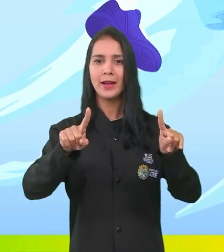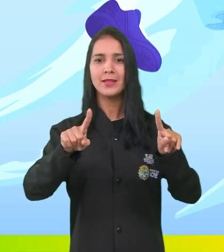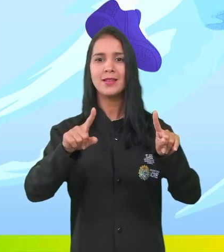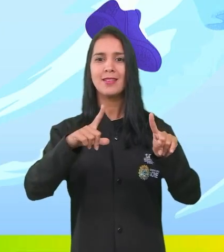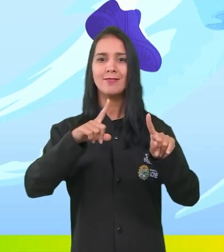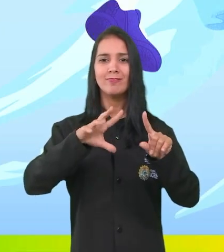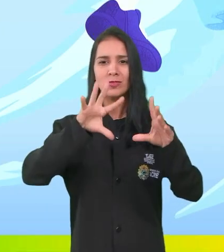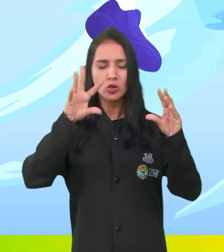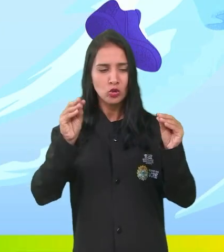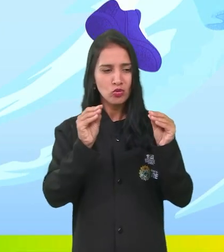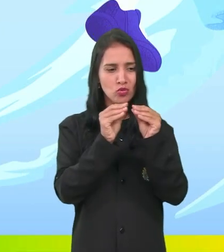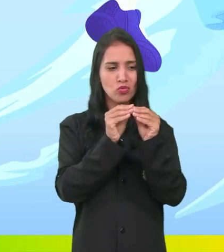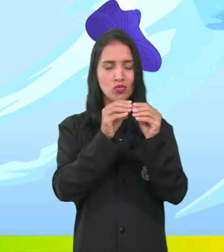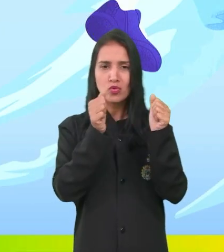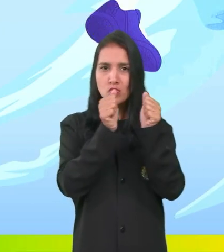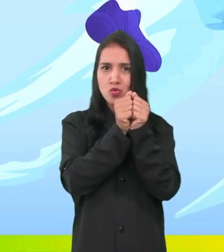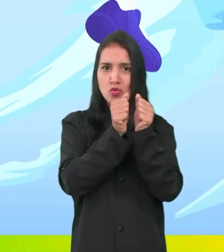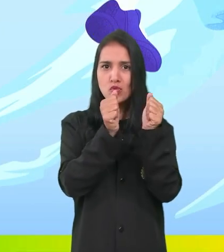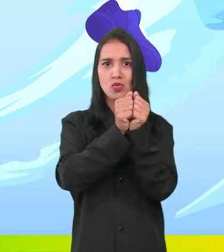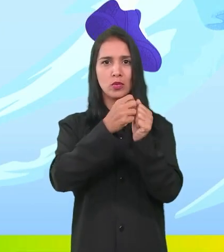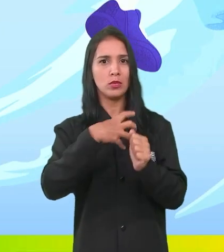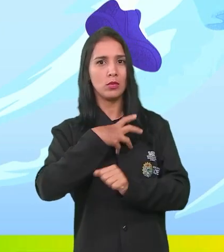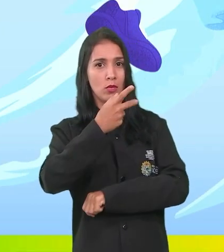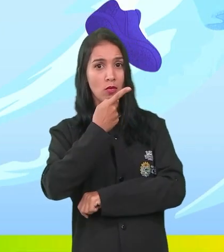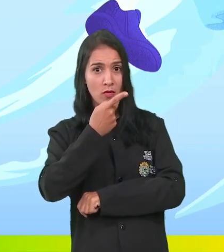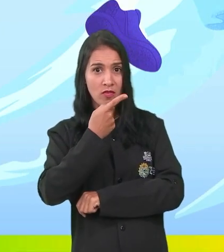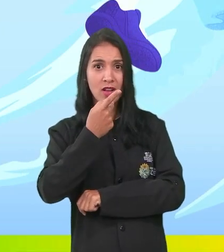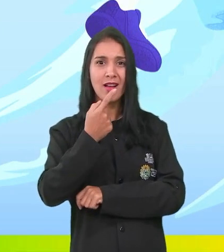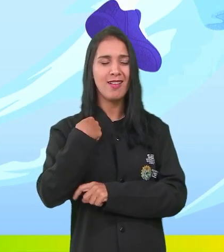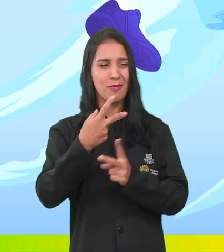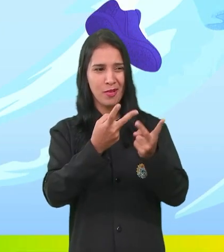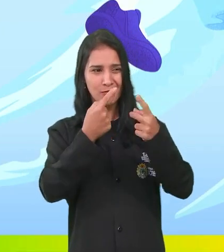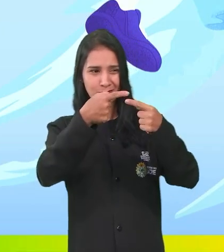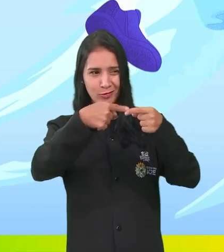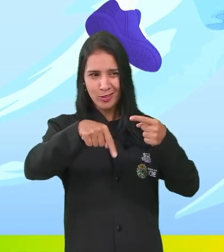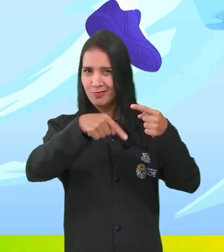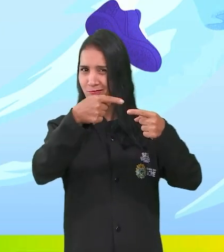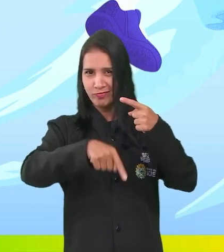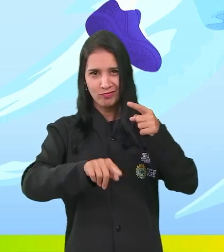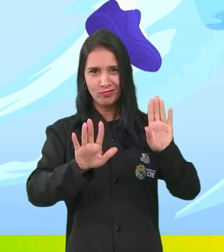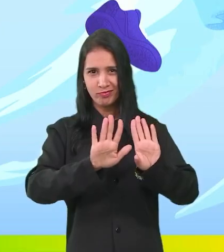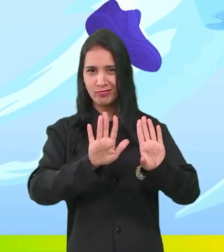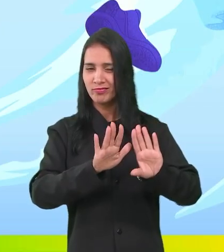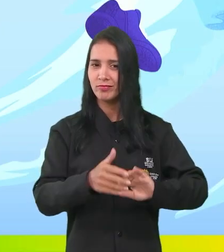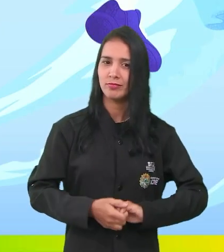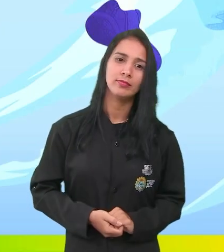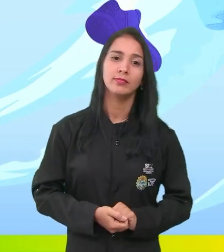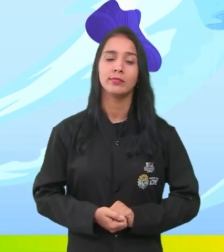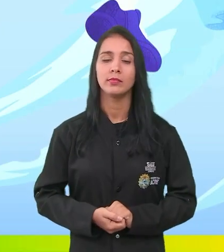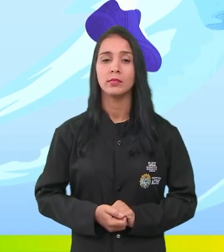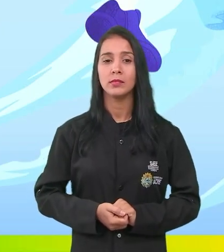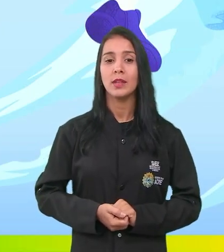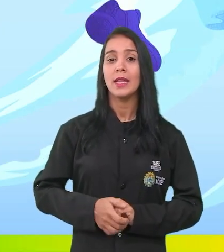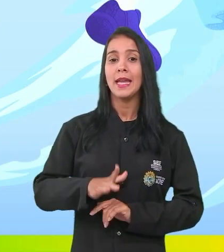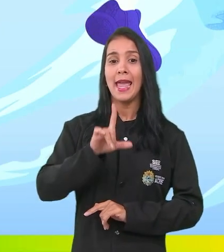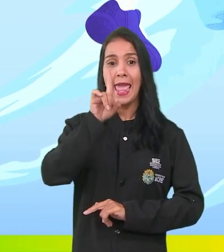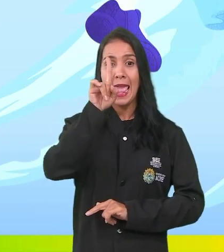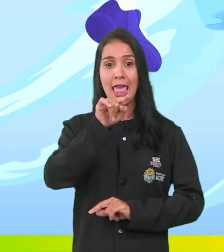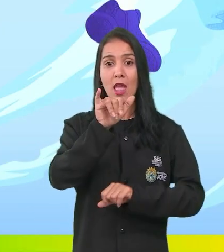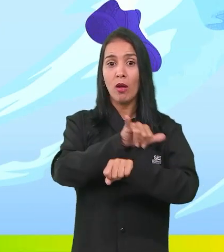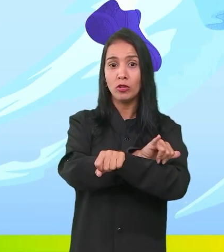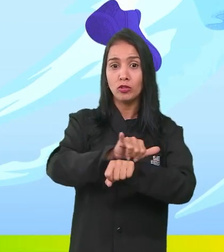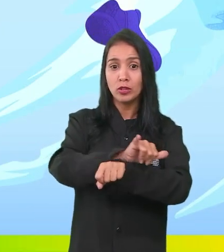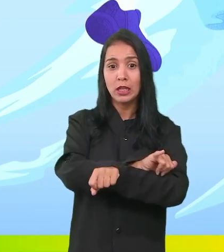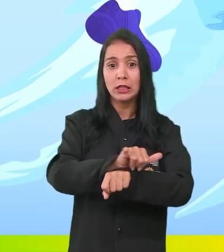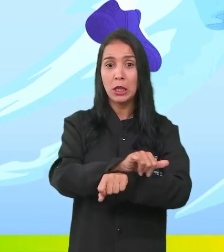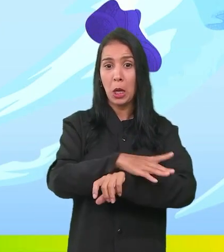expressão corporal, a gente vê essas incongruências. Letra C. É um recurso restrito a profissionais da